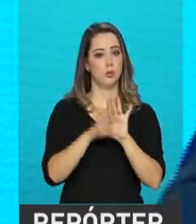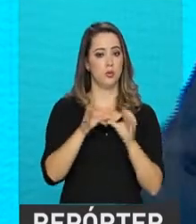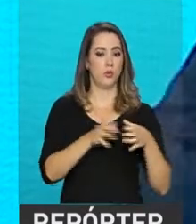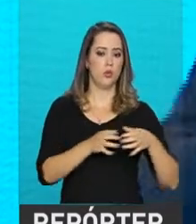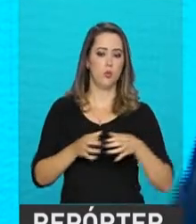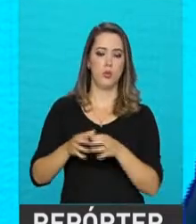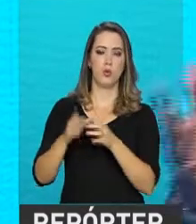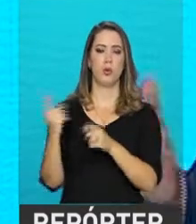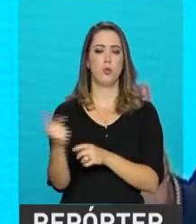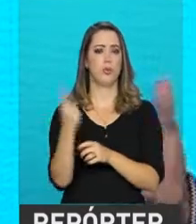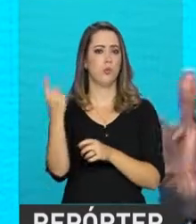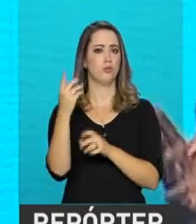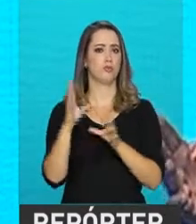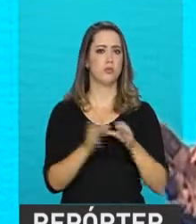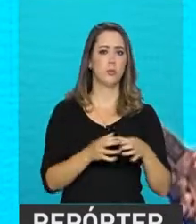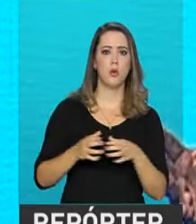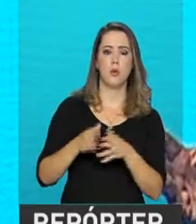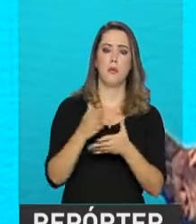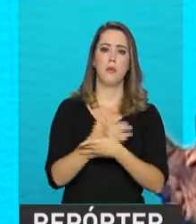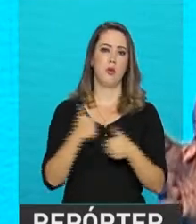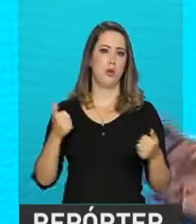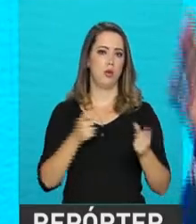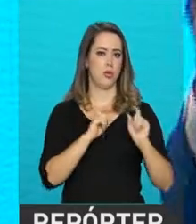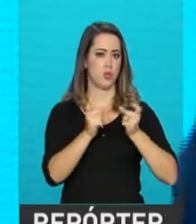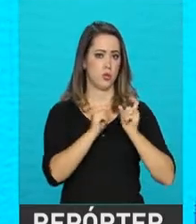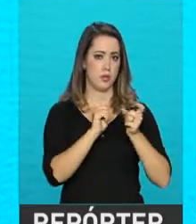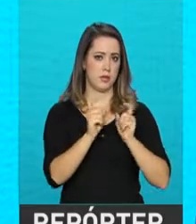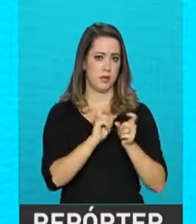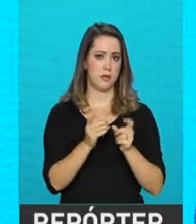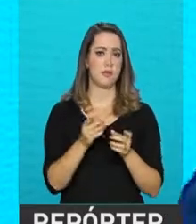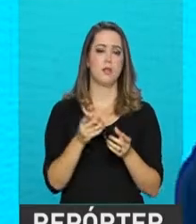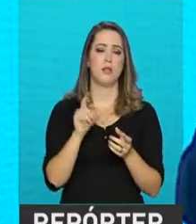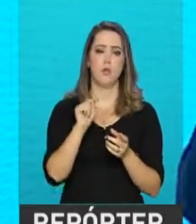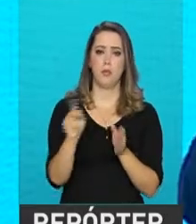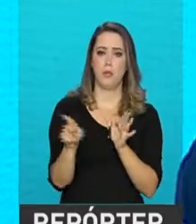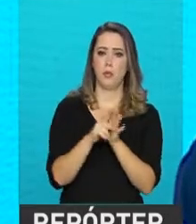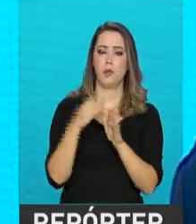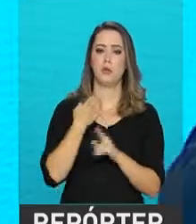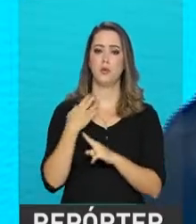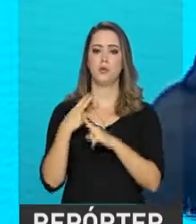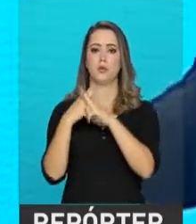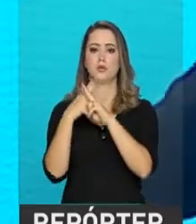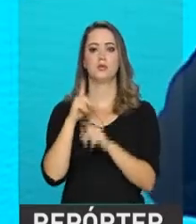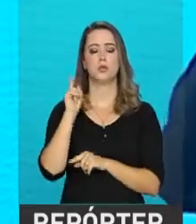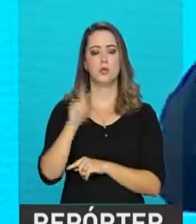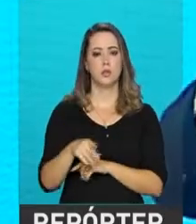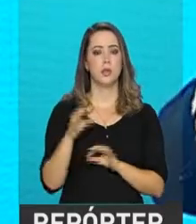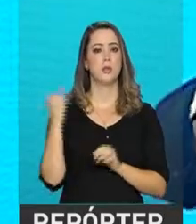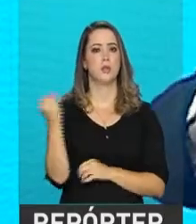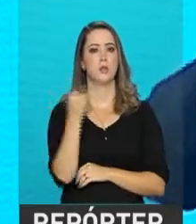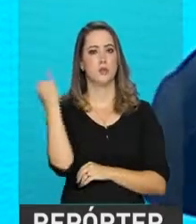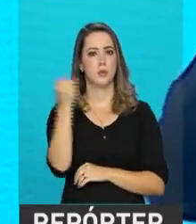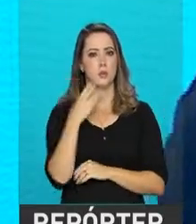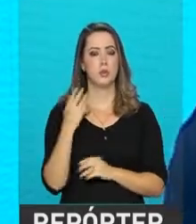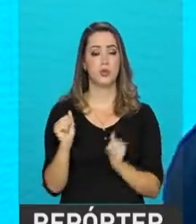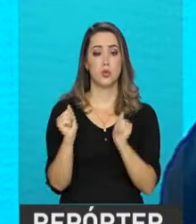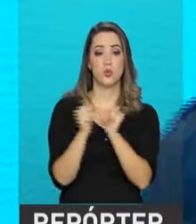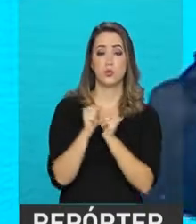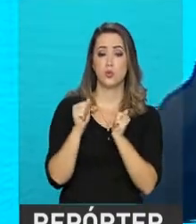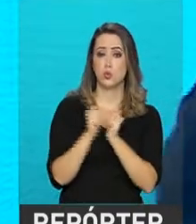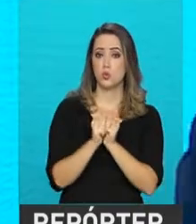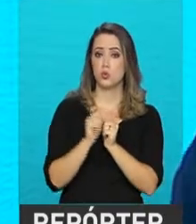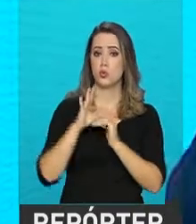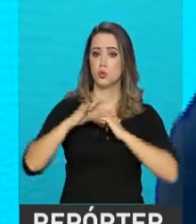visando melhorar a governança da caixa é fundamental um avanço extraordinário de novo em linha com